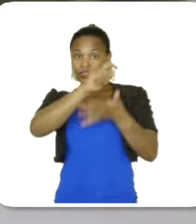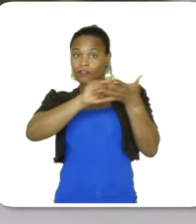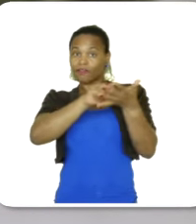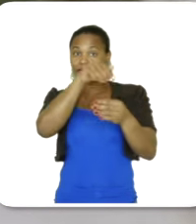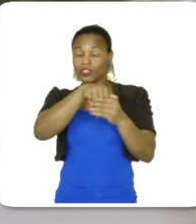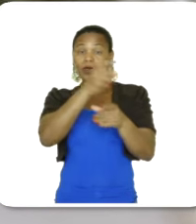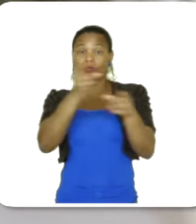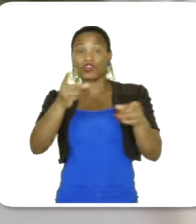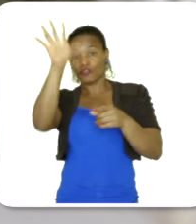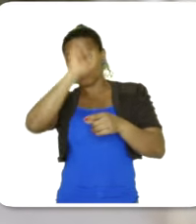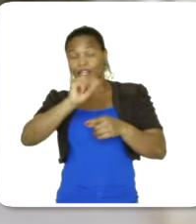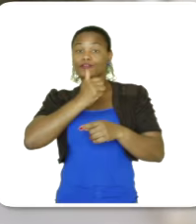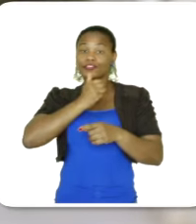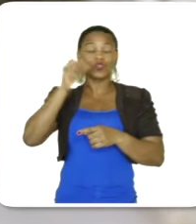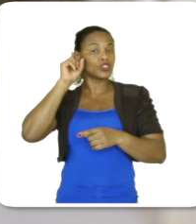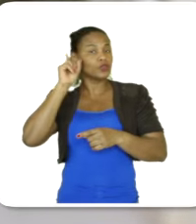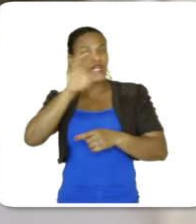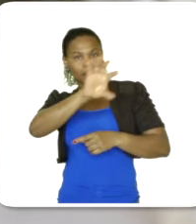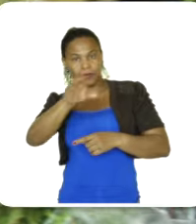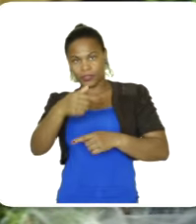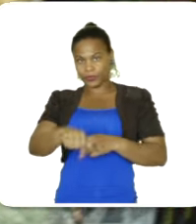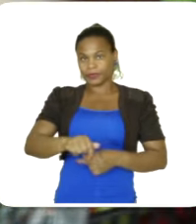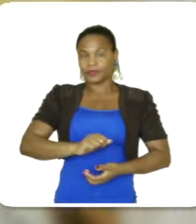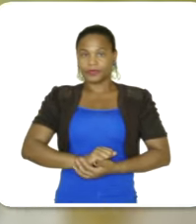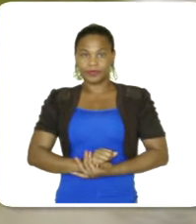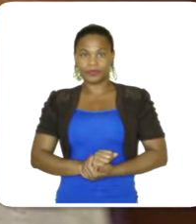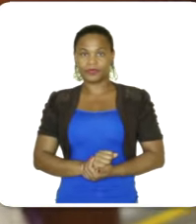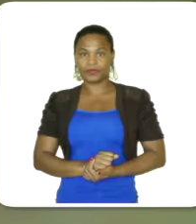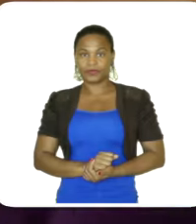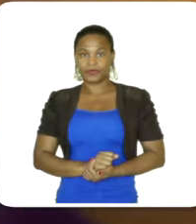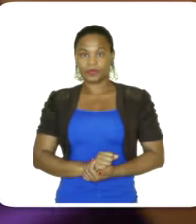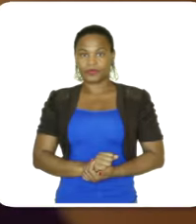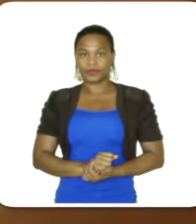Então, vota para os governantes a tomar decisões importantes para o país.